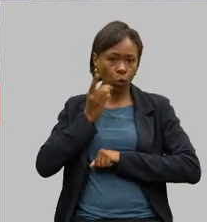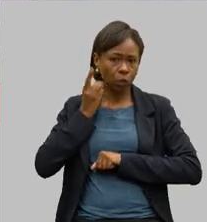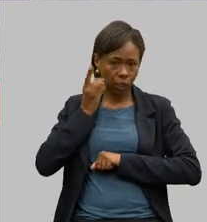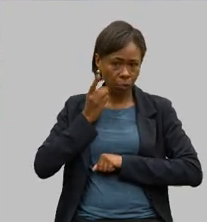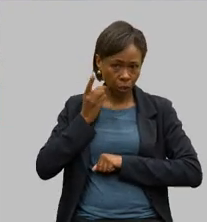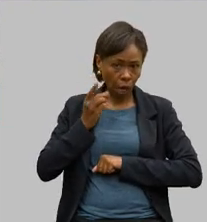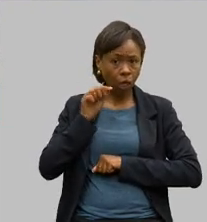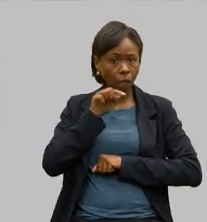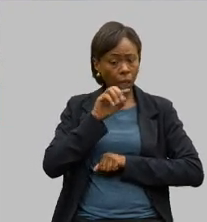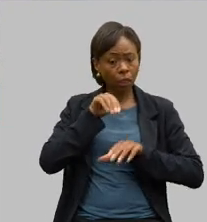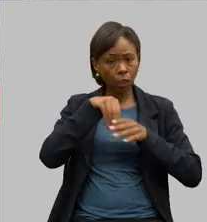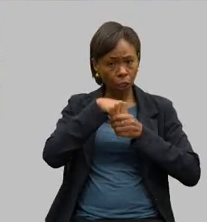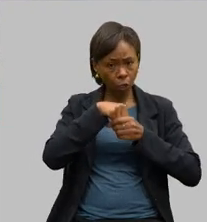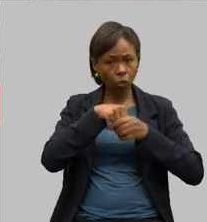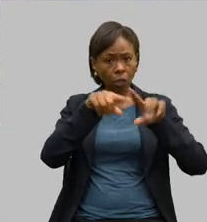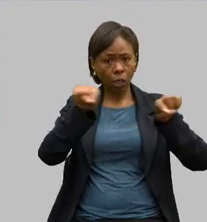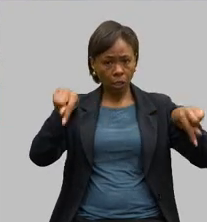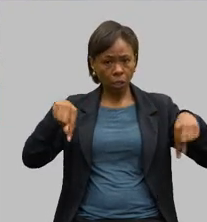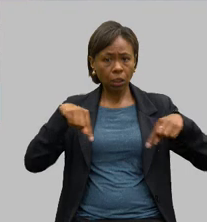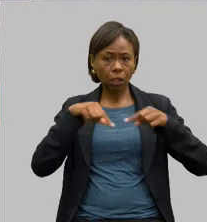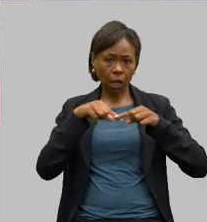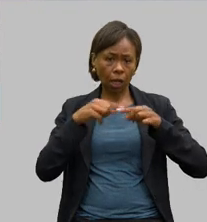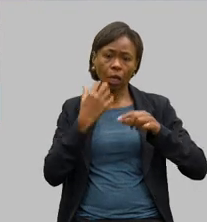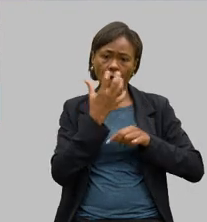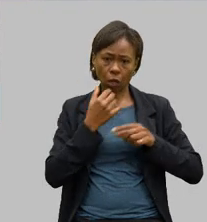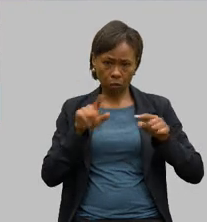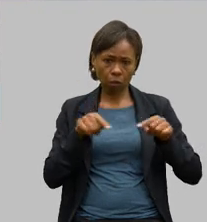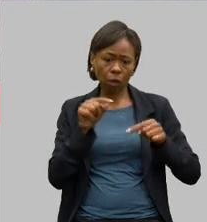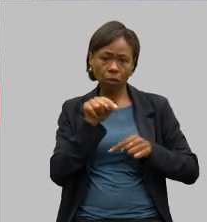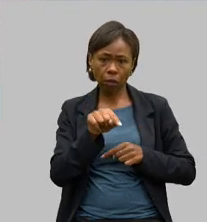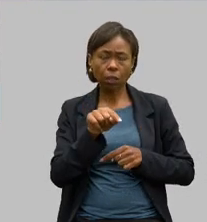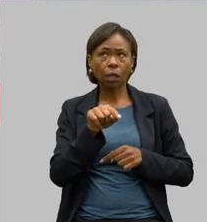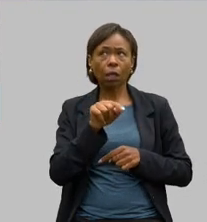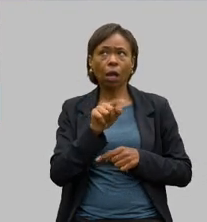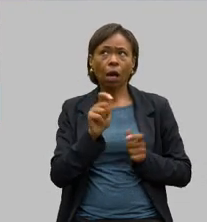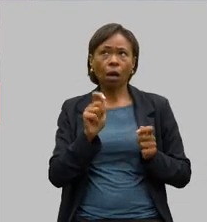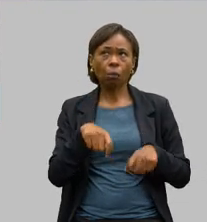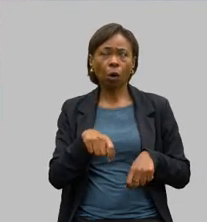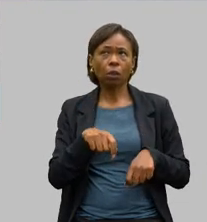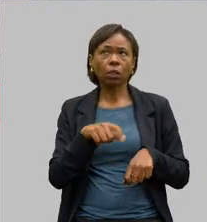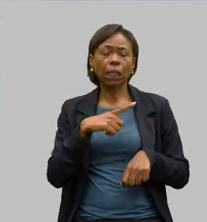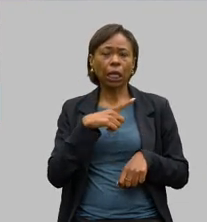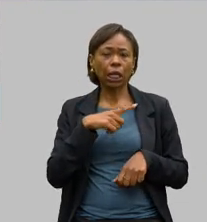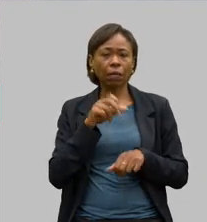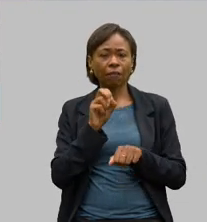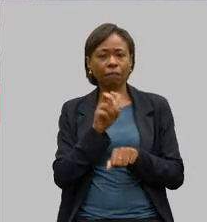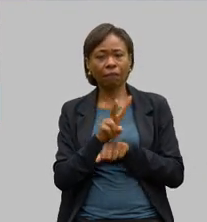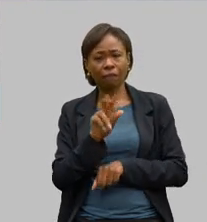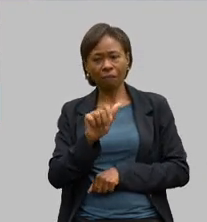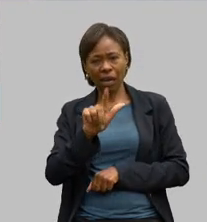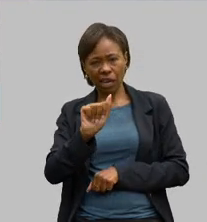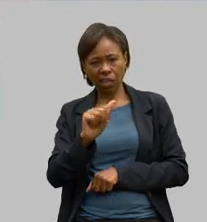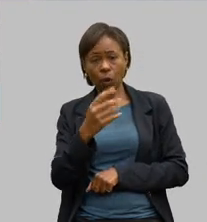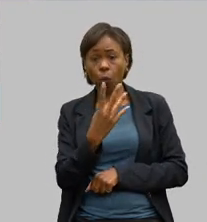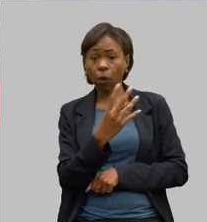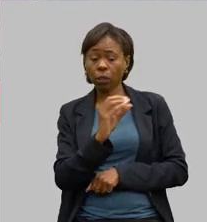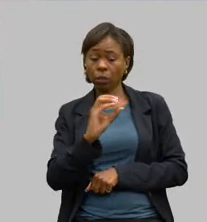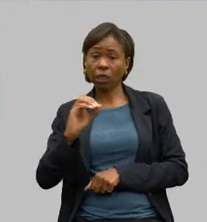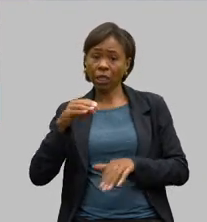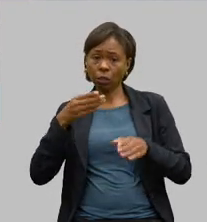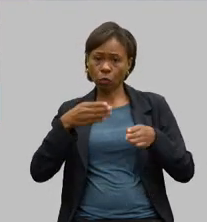na na sala filarmônica né e eu acho que isso pode ser potencializado lá tem 400 vagas de estacionamento explorar os